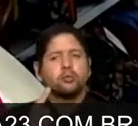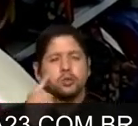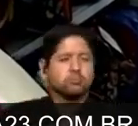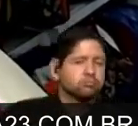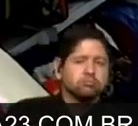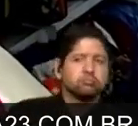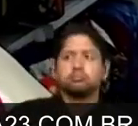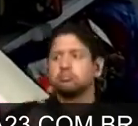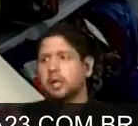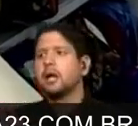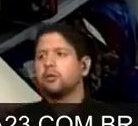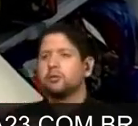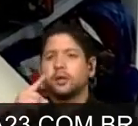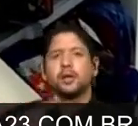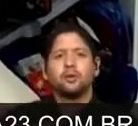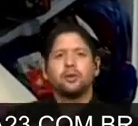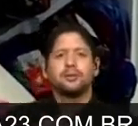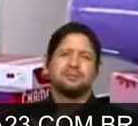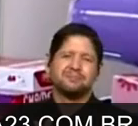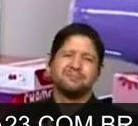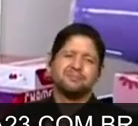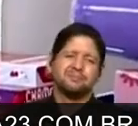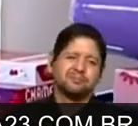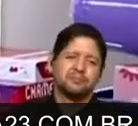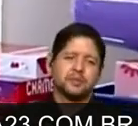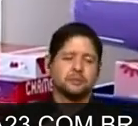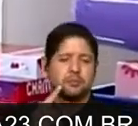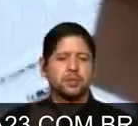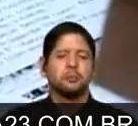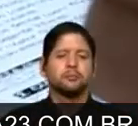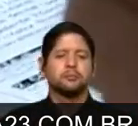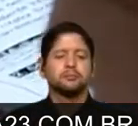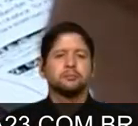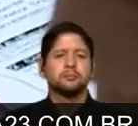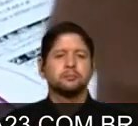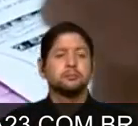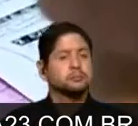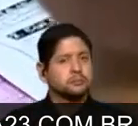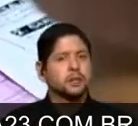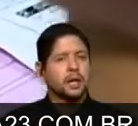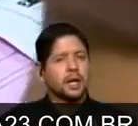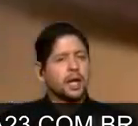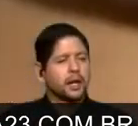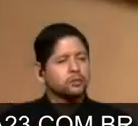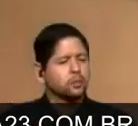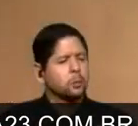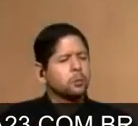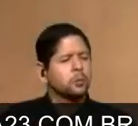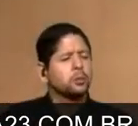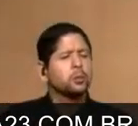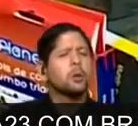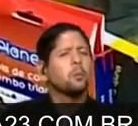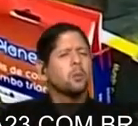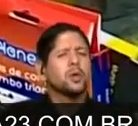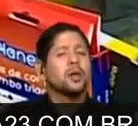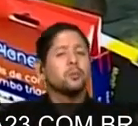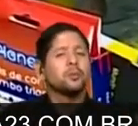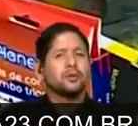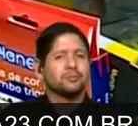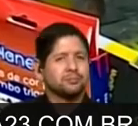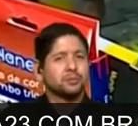uma, vai para outra. Só isso daí já faz a gente perder dinheiro. Entre os fatores para a procura com antecedência é que muitas